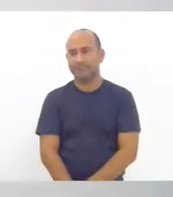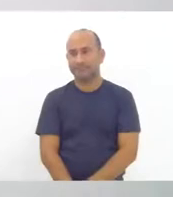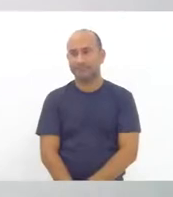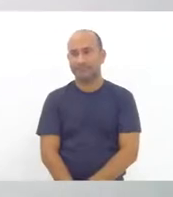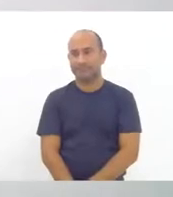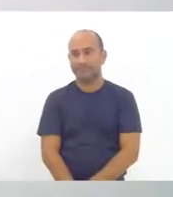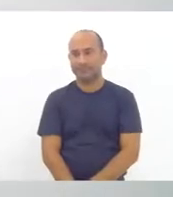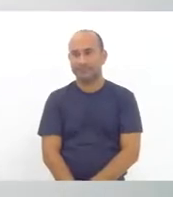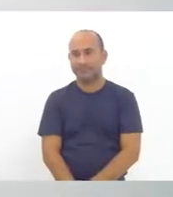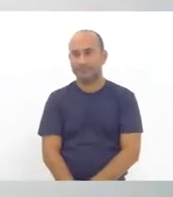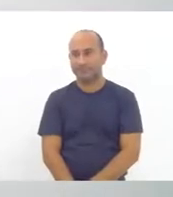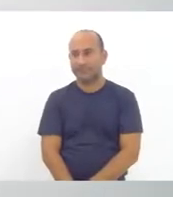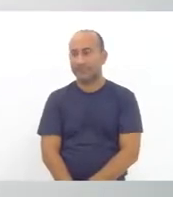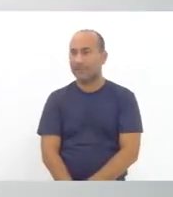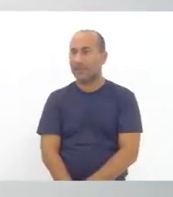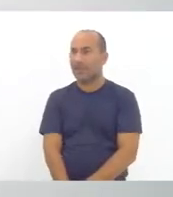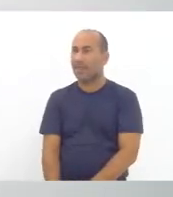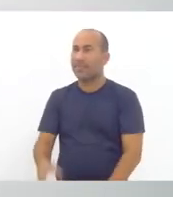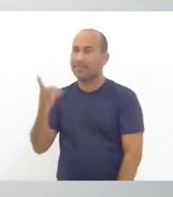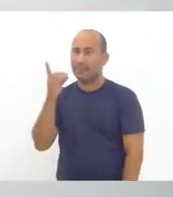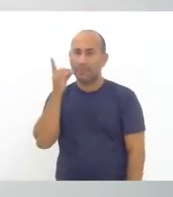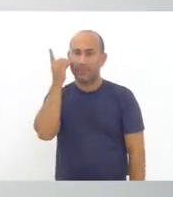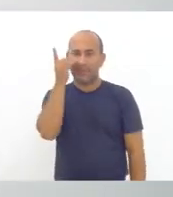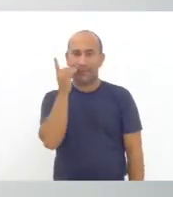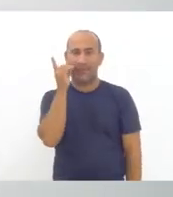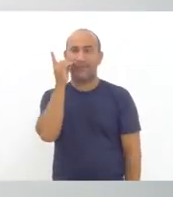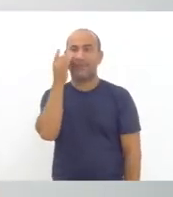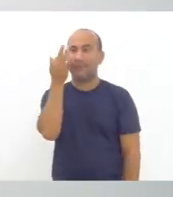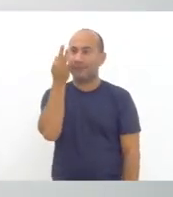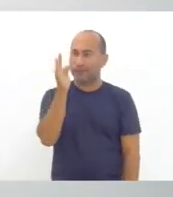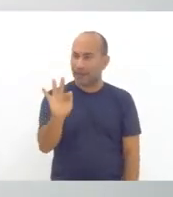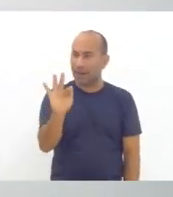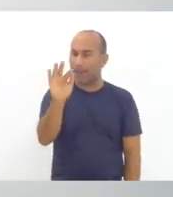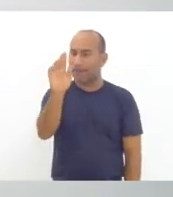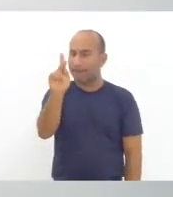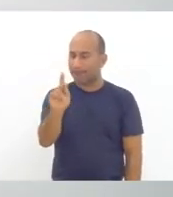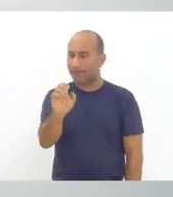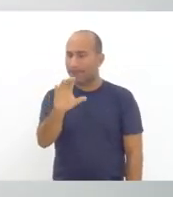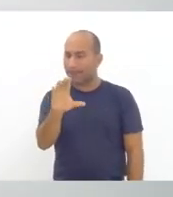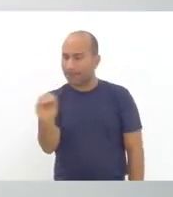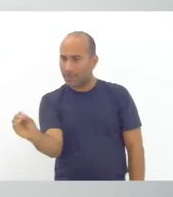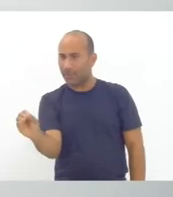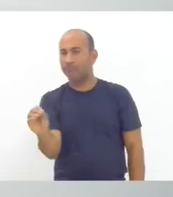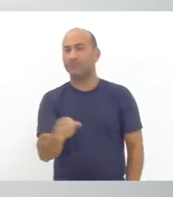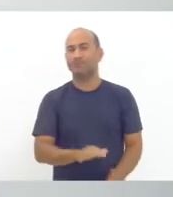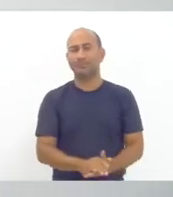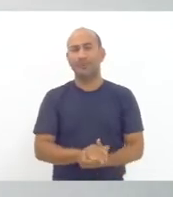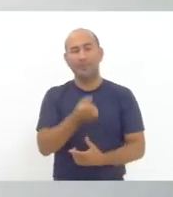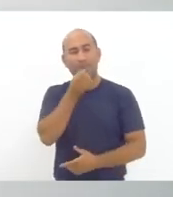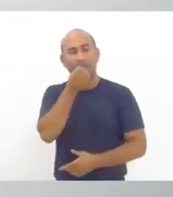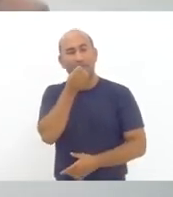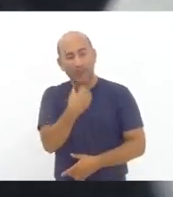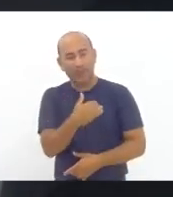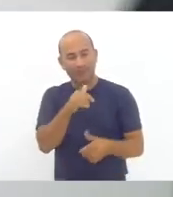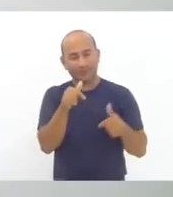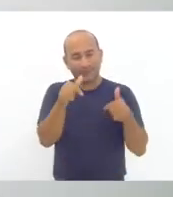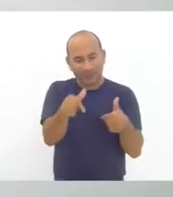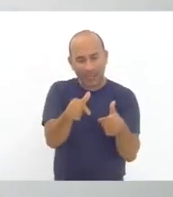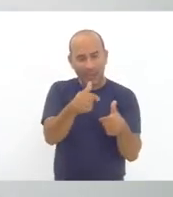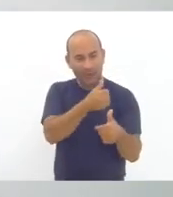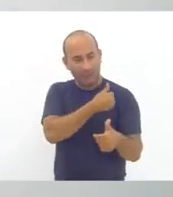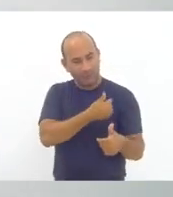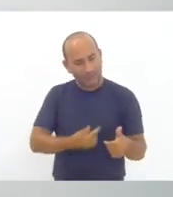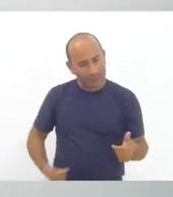soldar aqui o deputado federal Paulo ganini também parabenizar pela belíssima campanha para Governador